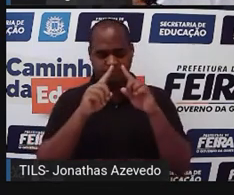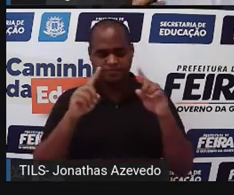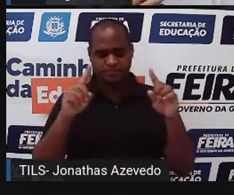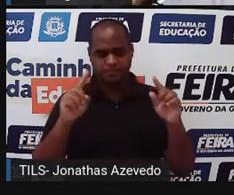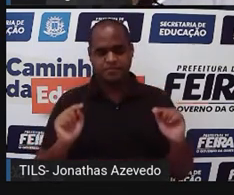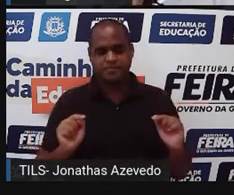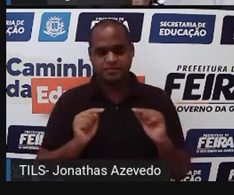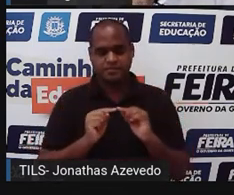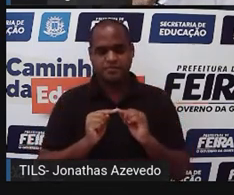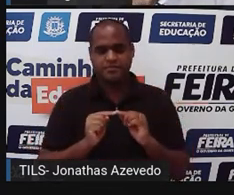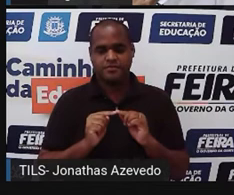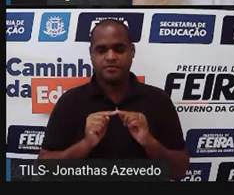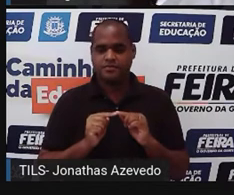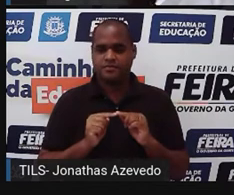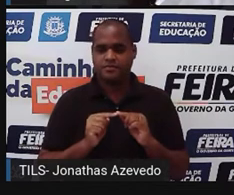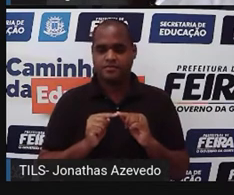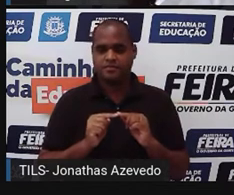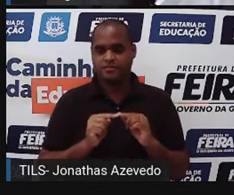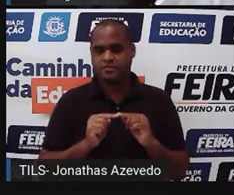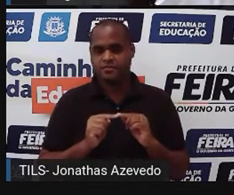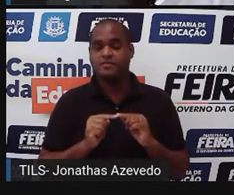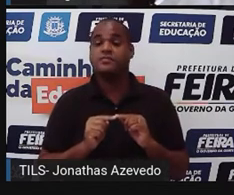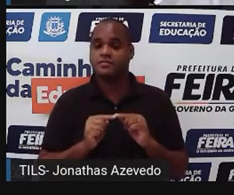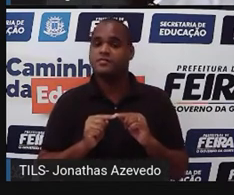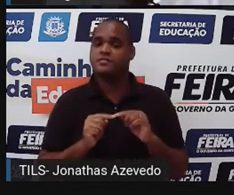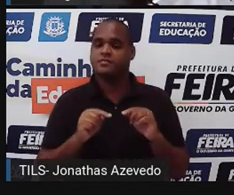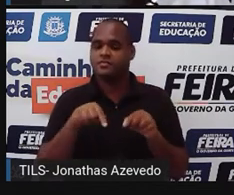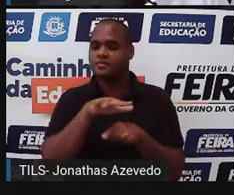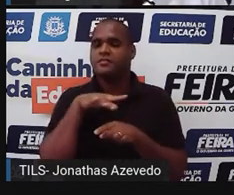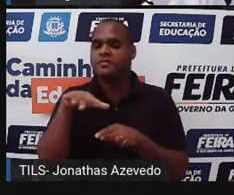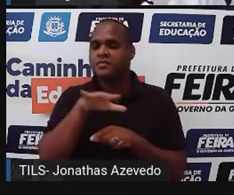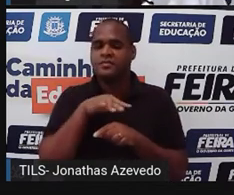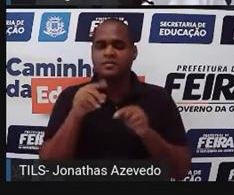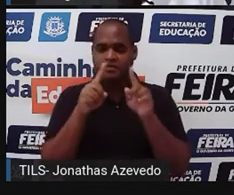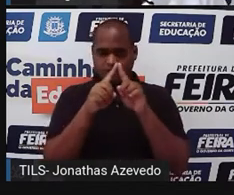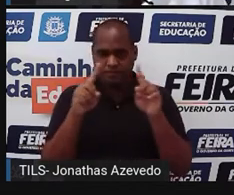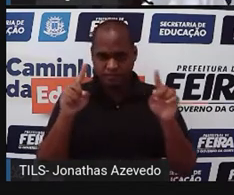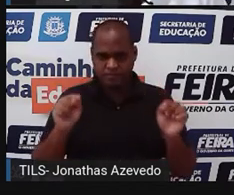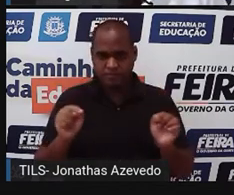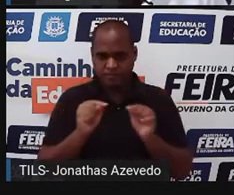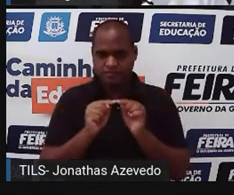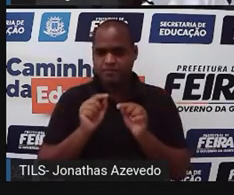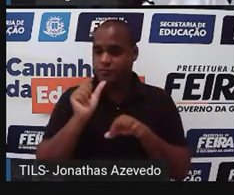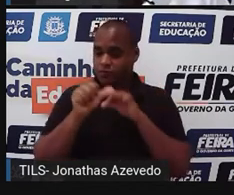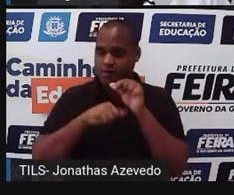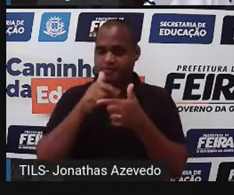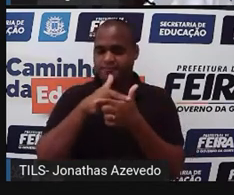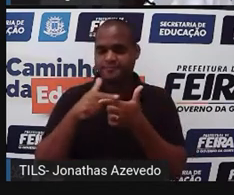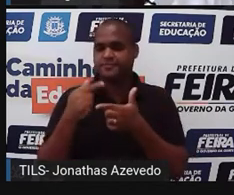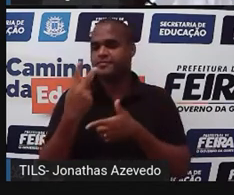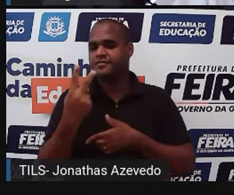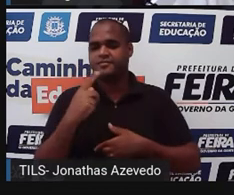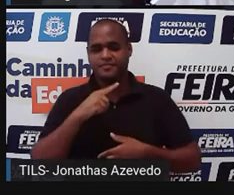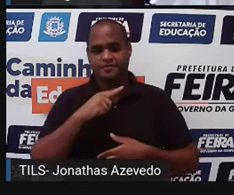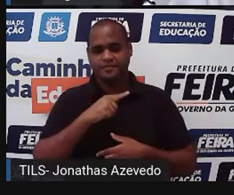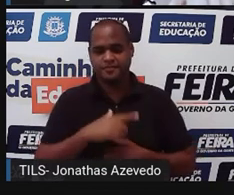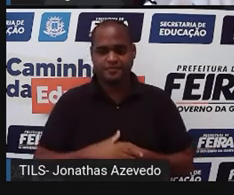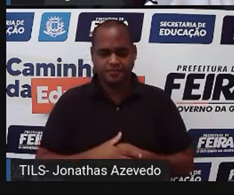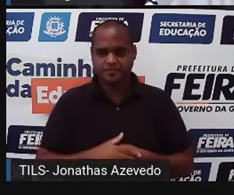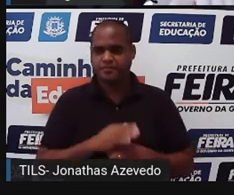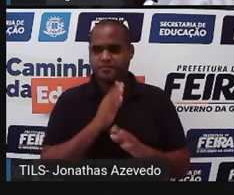então eu tô pegando a área do retângulo e dividindo por 2 eu tô achando